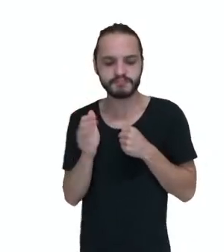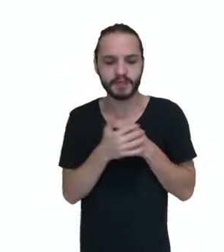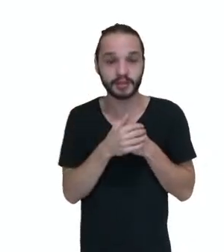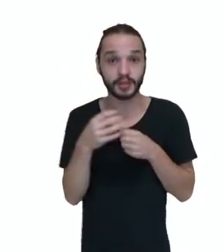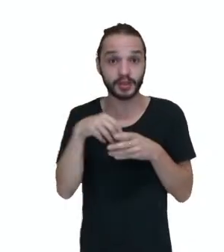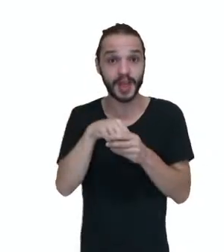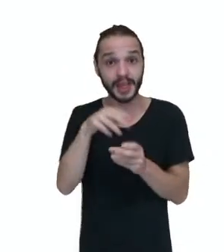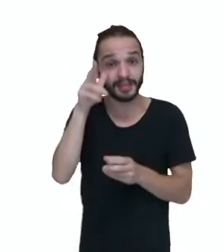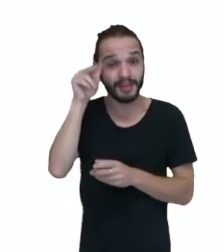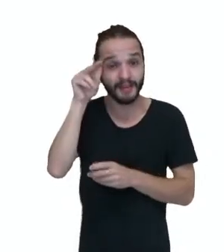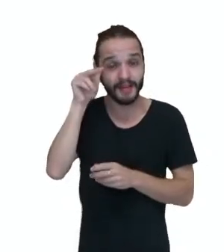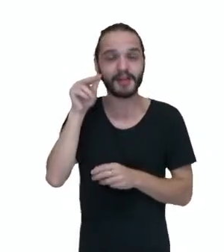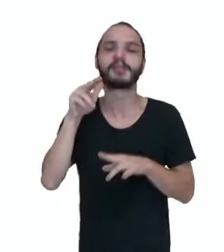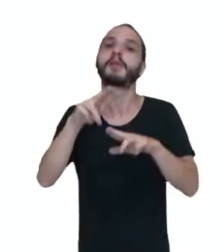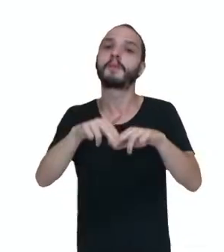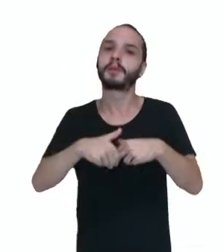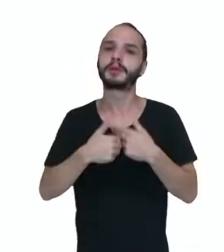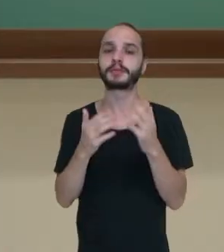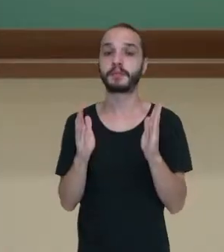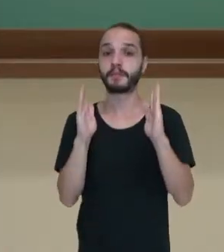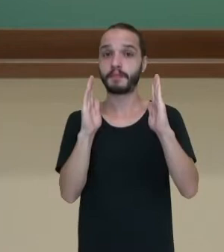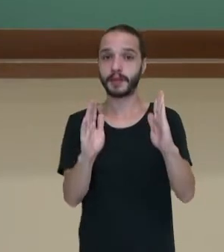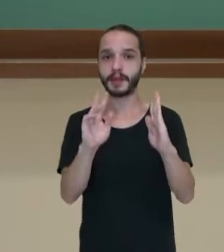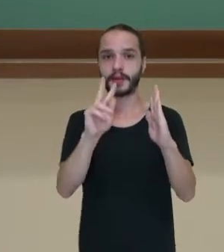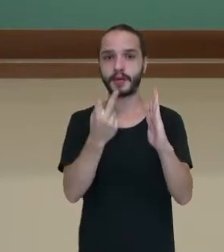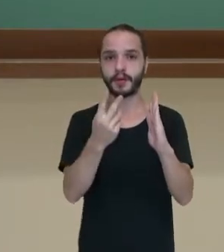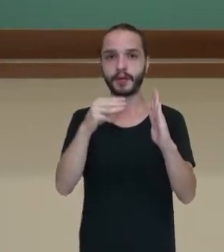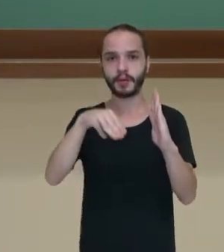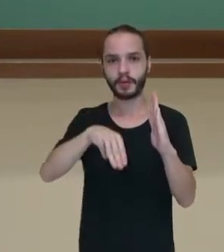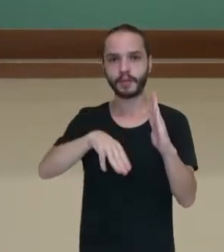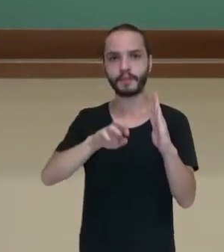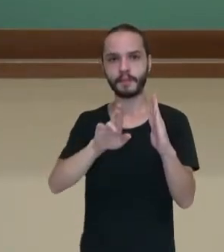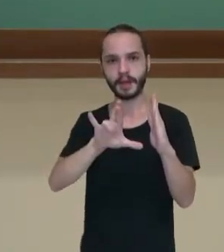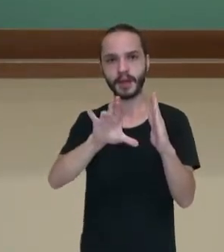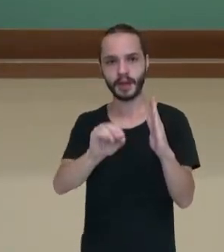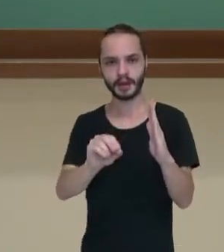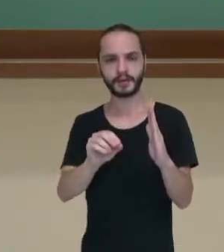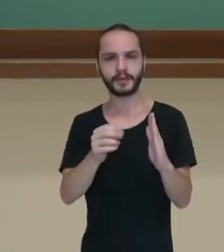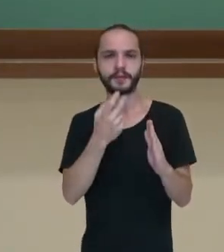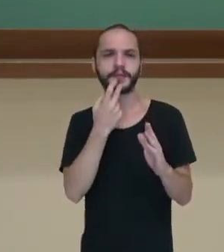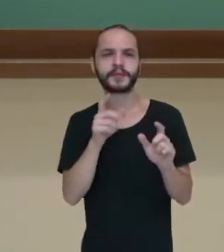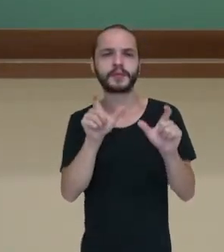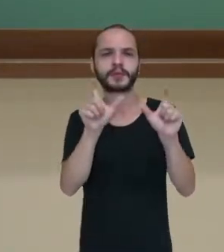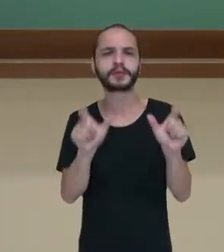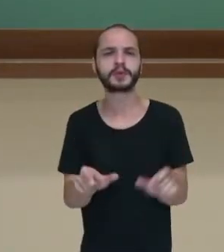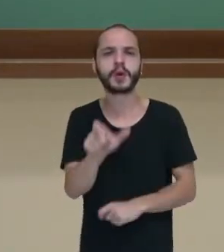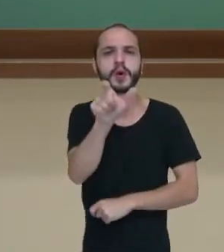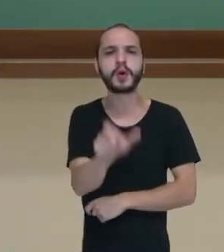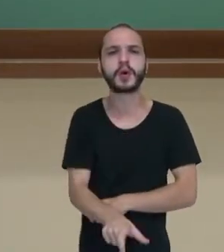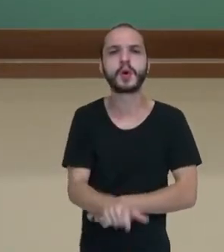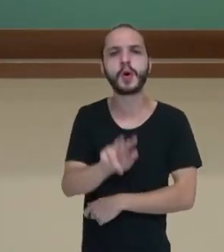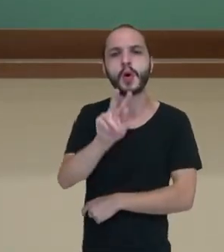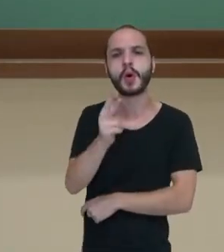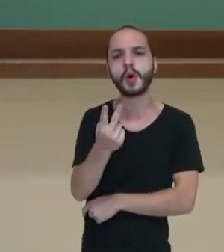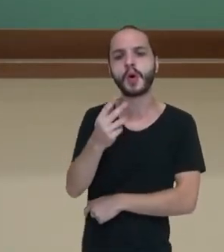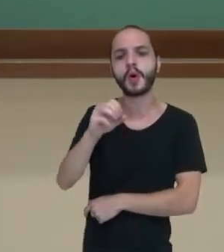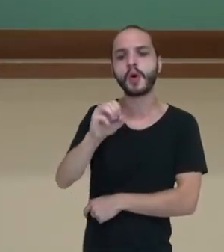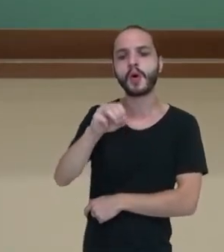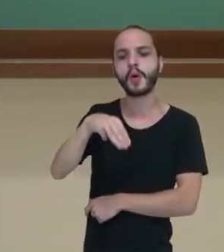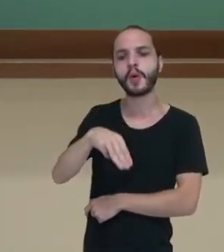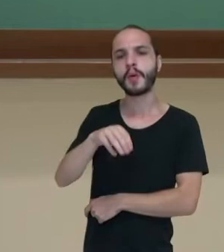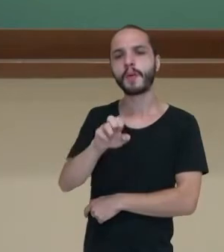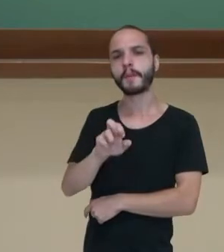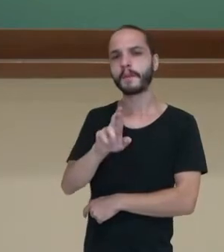chama período homérico falando do Homero, né? Mas quem que é Homero? Isso tem muito a ver com